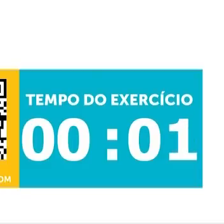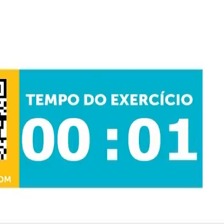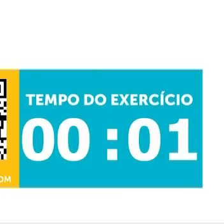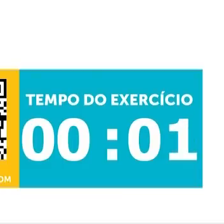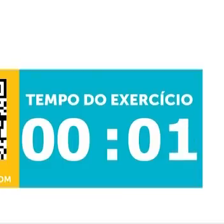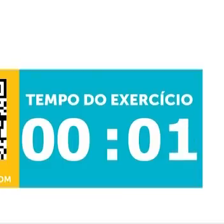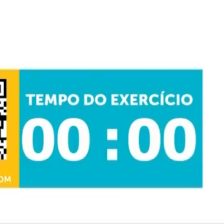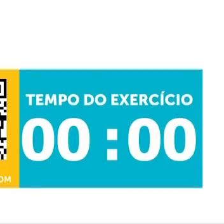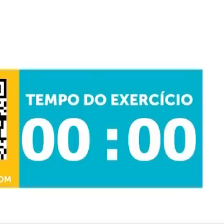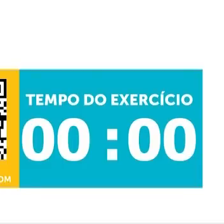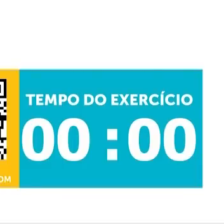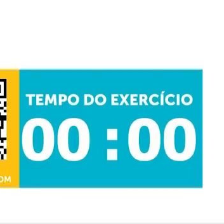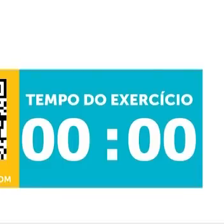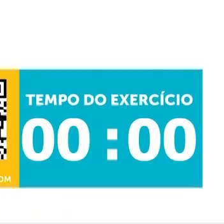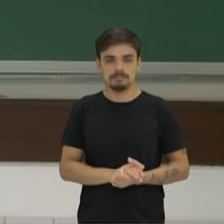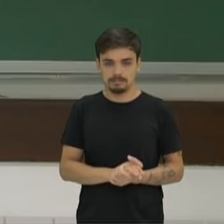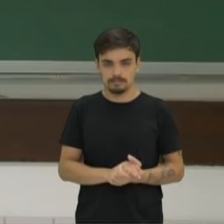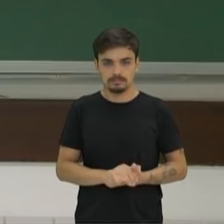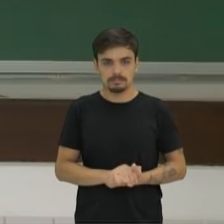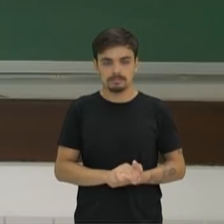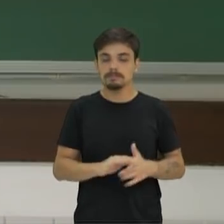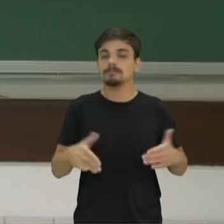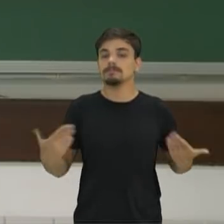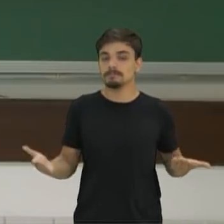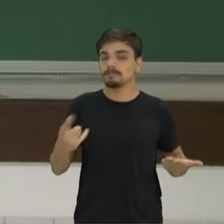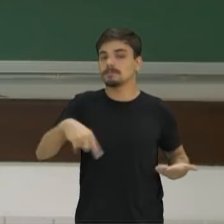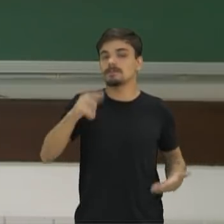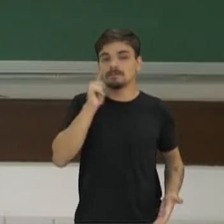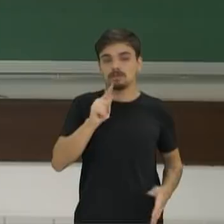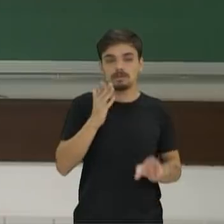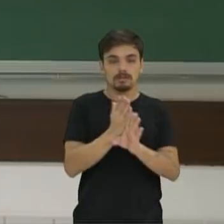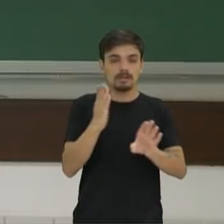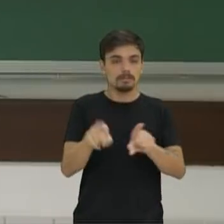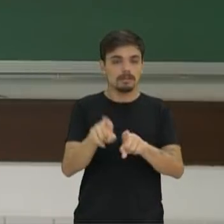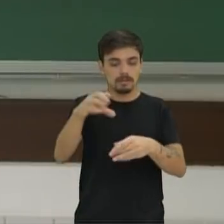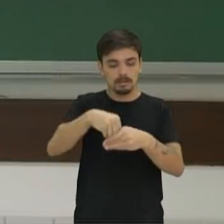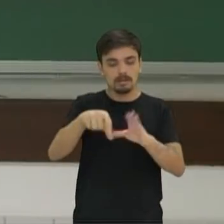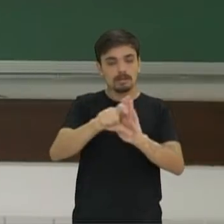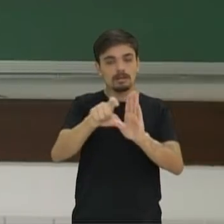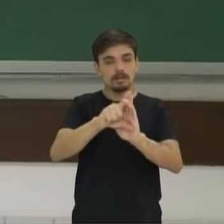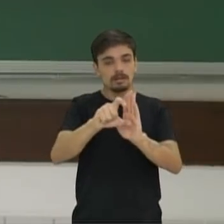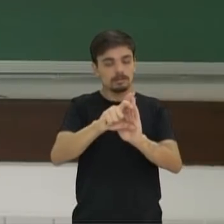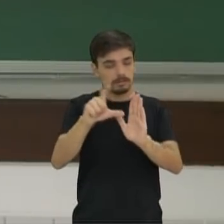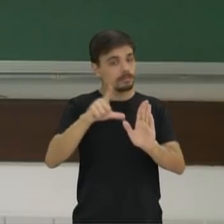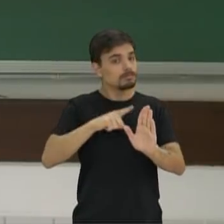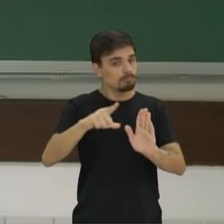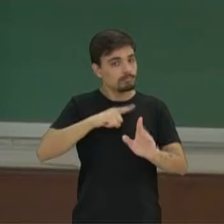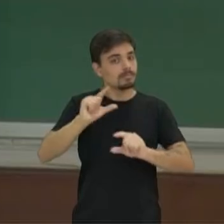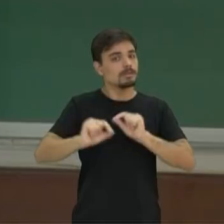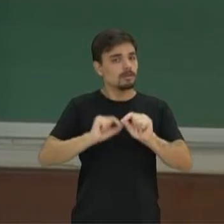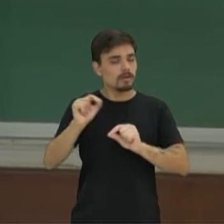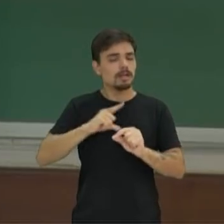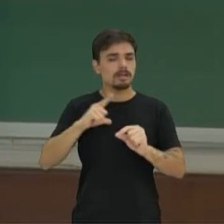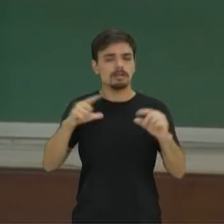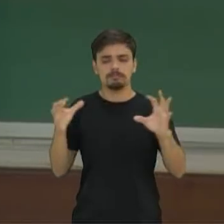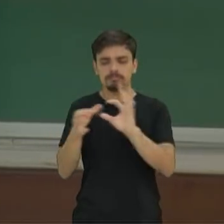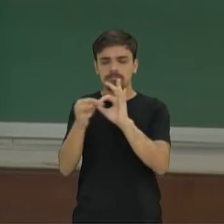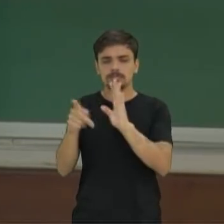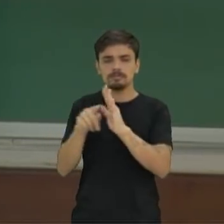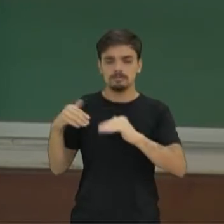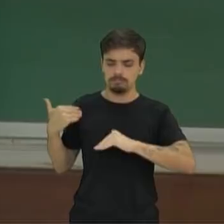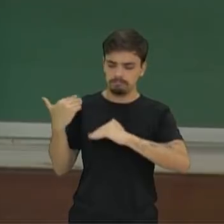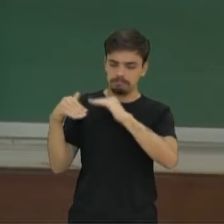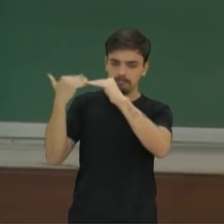Então, conseguiram localizar aí no trecho né, aquilo que nos remete à